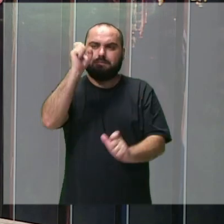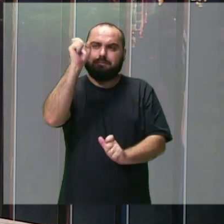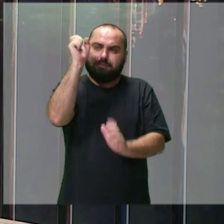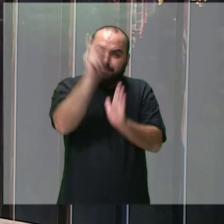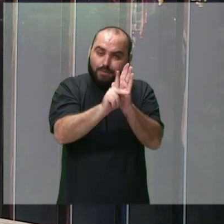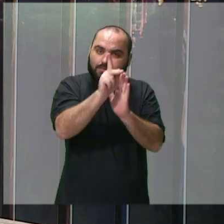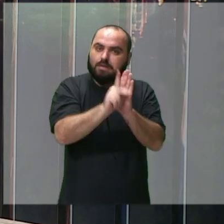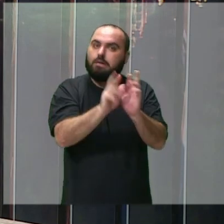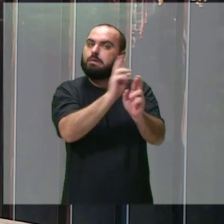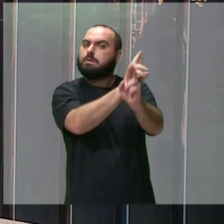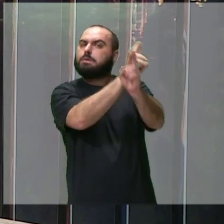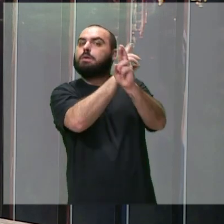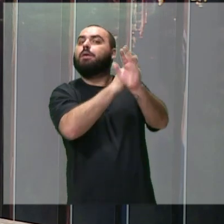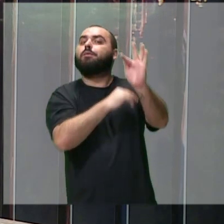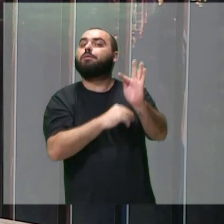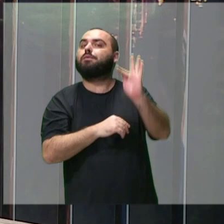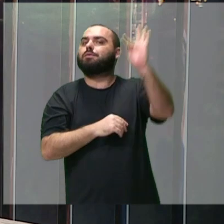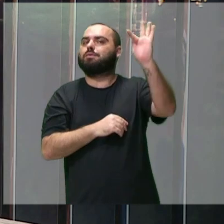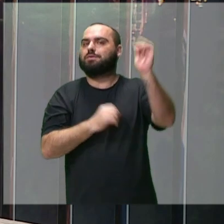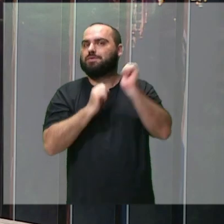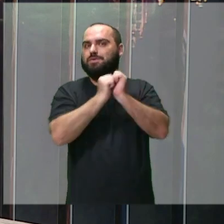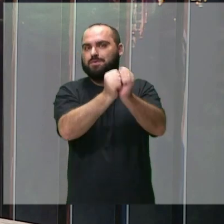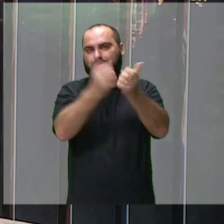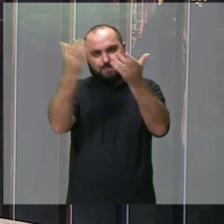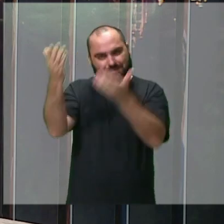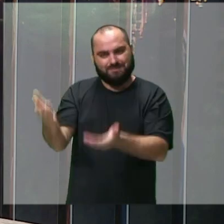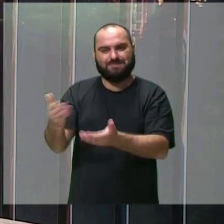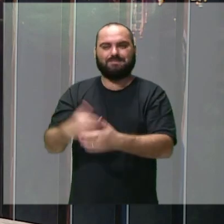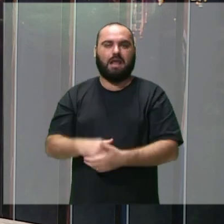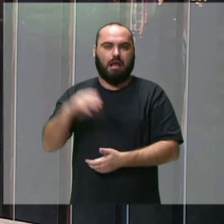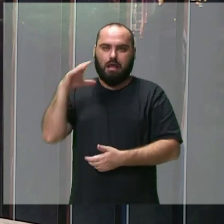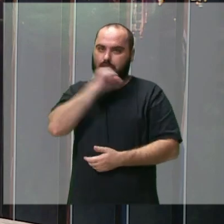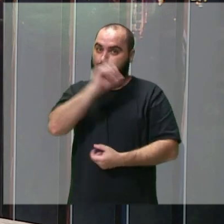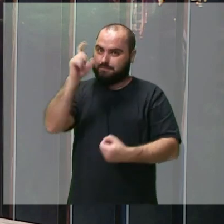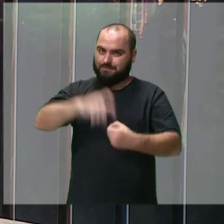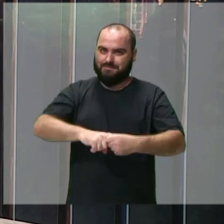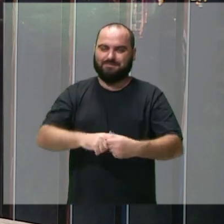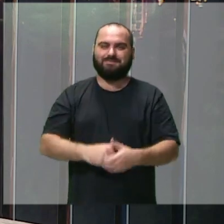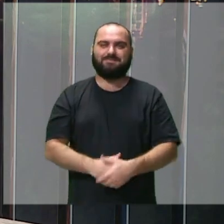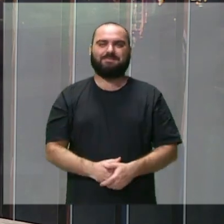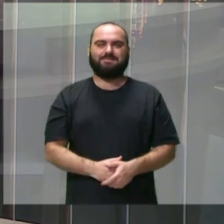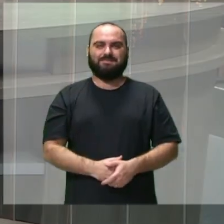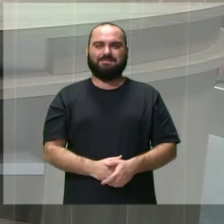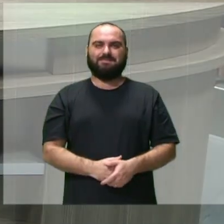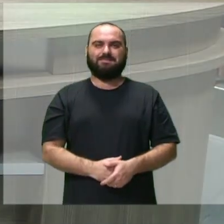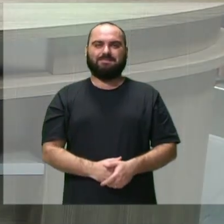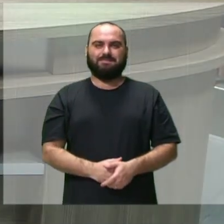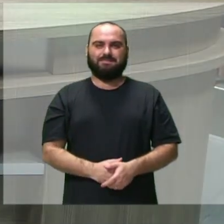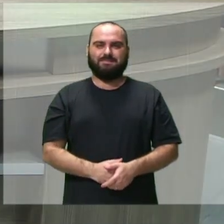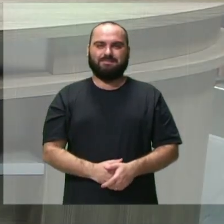que esperamos para o futuro com o Ovenses. É só um minuto, a gente já volta.